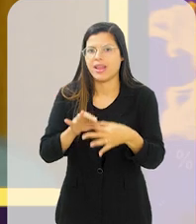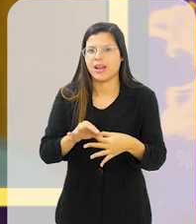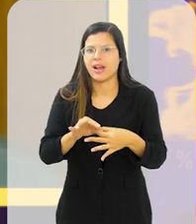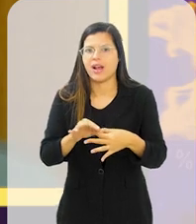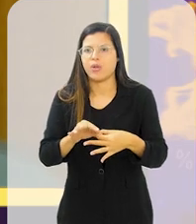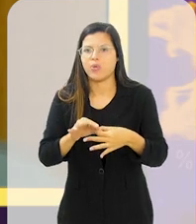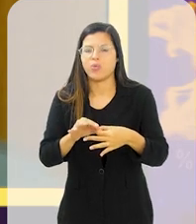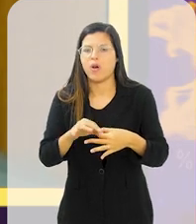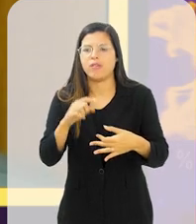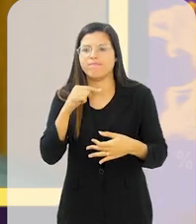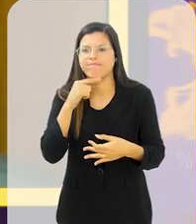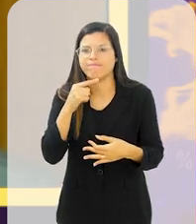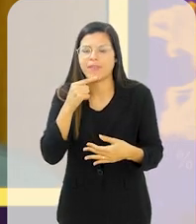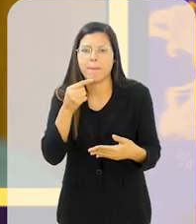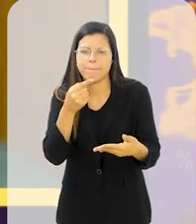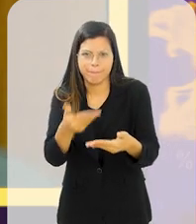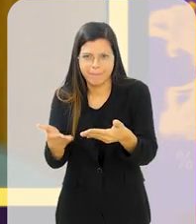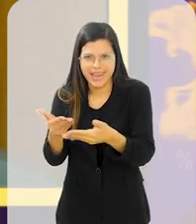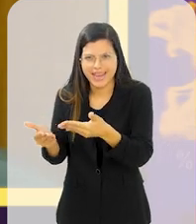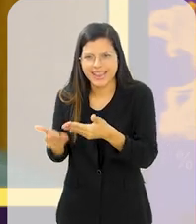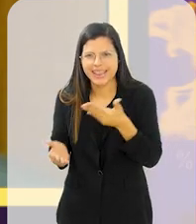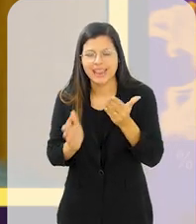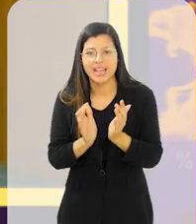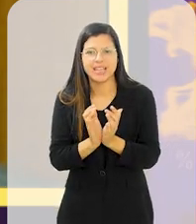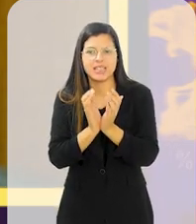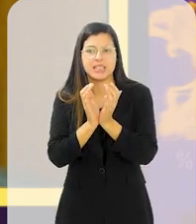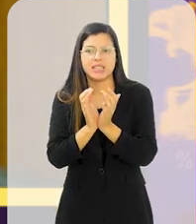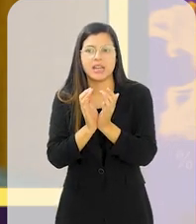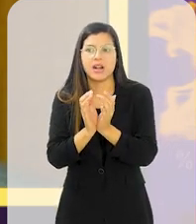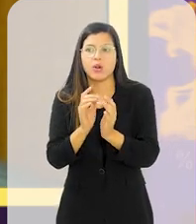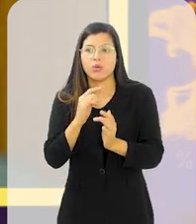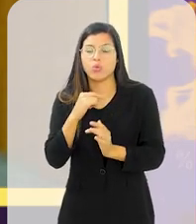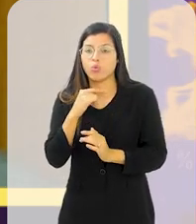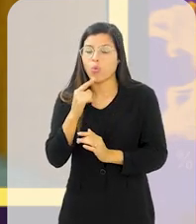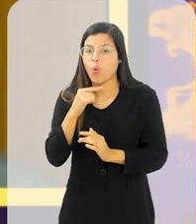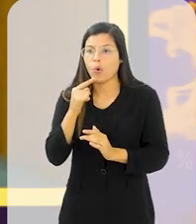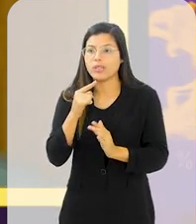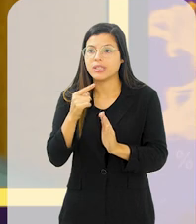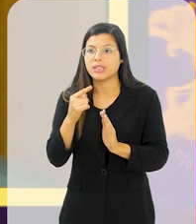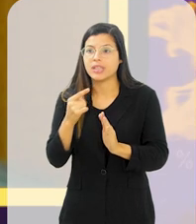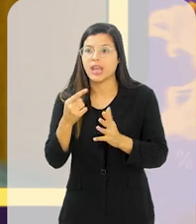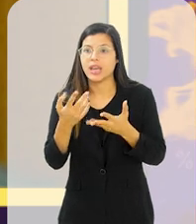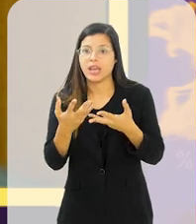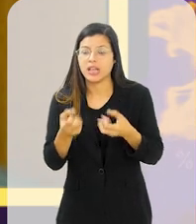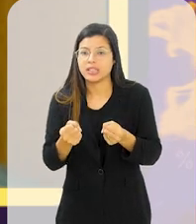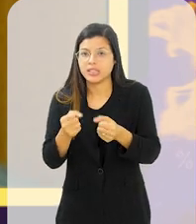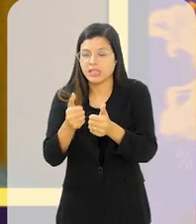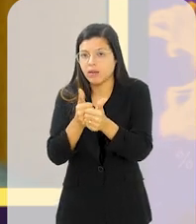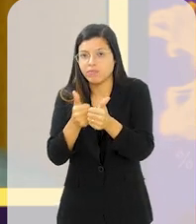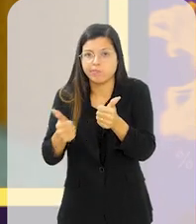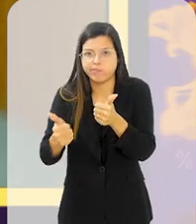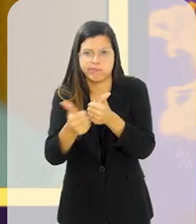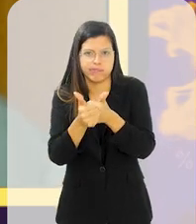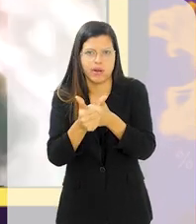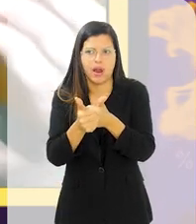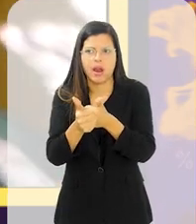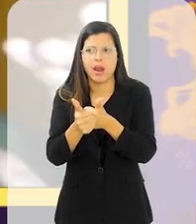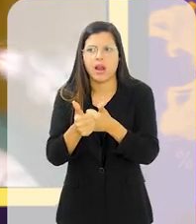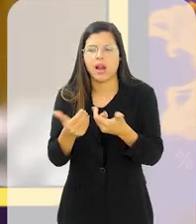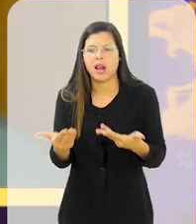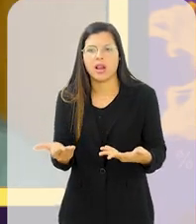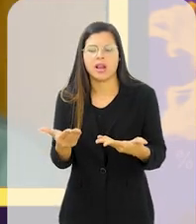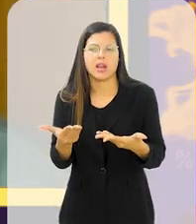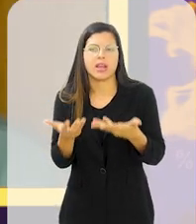aos insucessos da seleção. Ele não consegue se colocar na condição de destaque. Ele não consegue assumir o papel de protagonista. Ele prefere